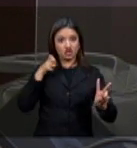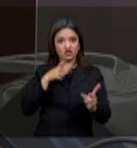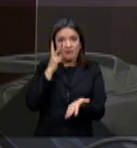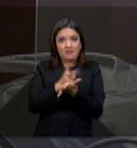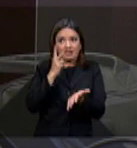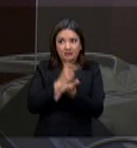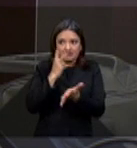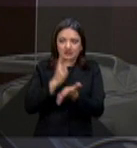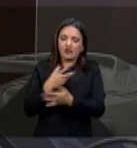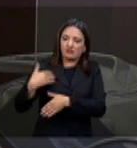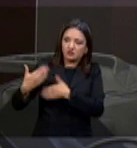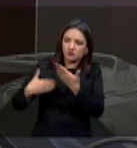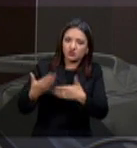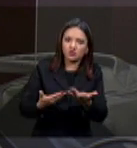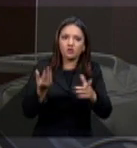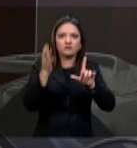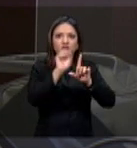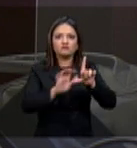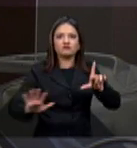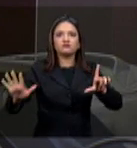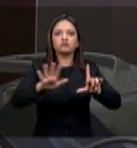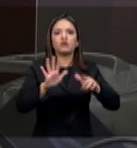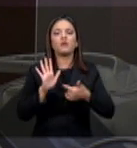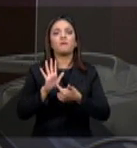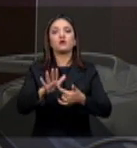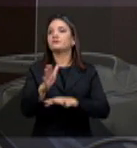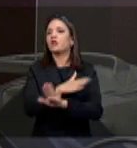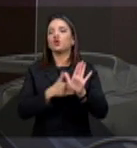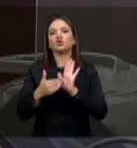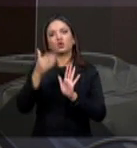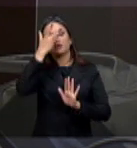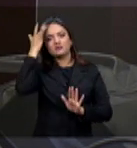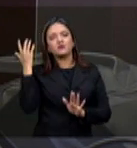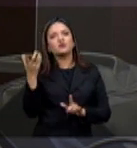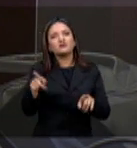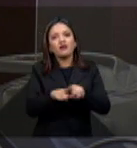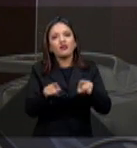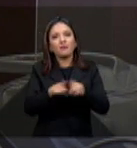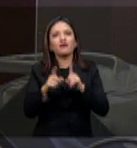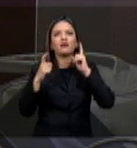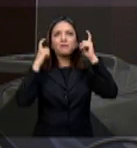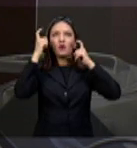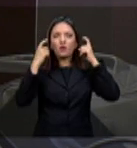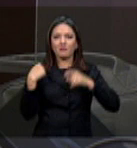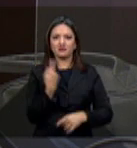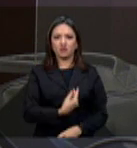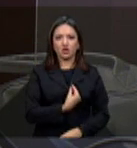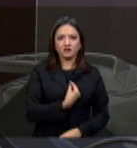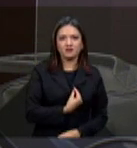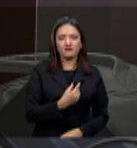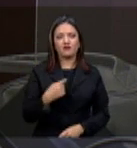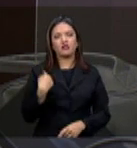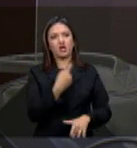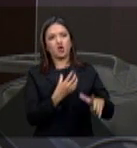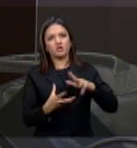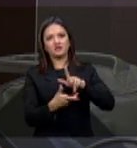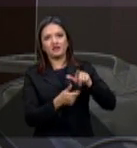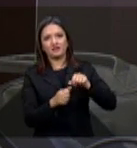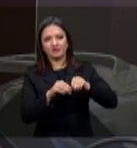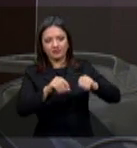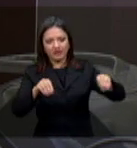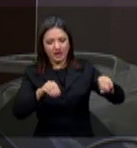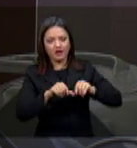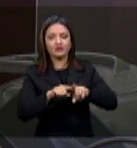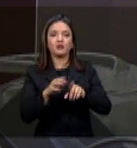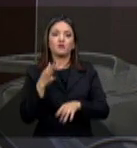os coloca à disposição de todos e todas que compartilham conosco a preocupação com nossas vidas, com nossa terra e, sobretudo, com o